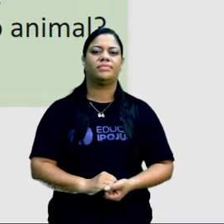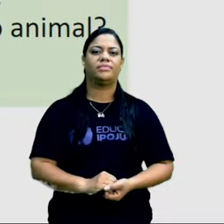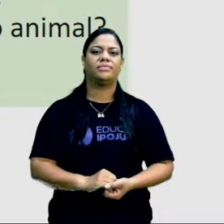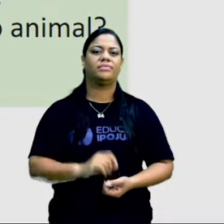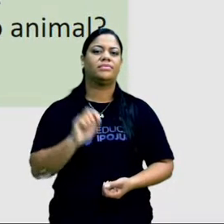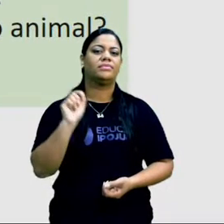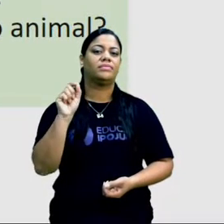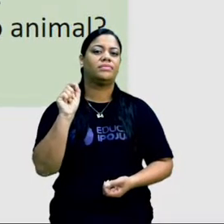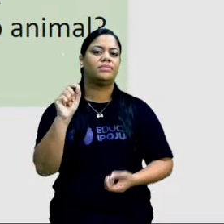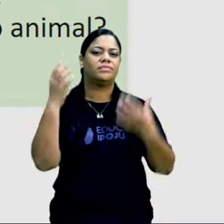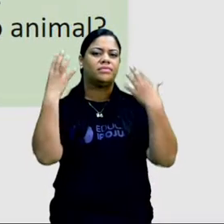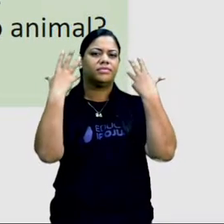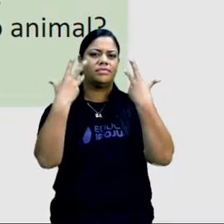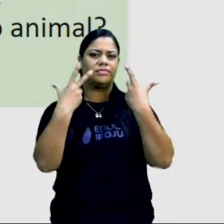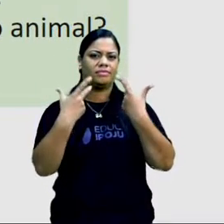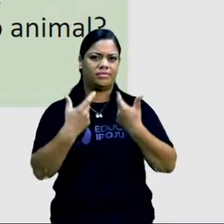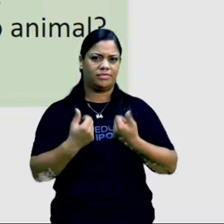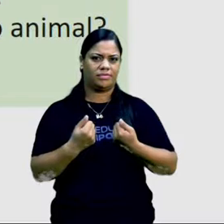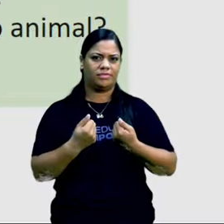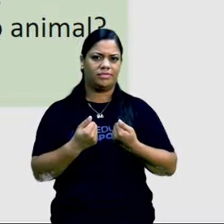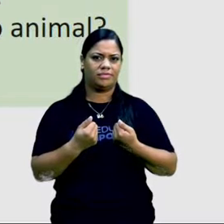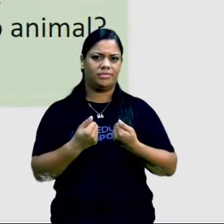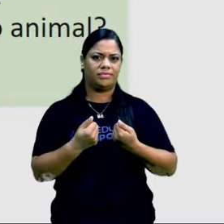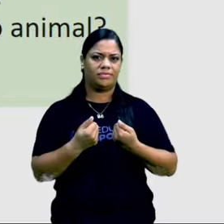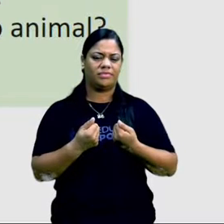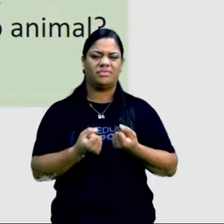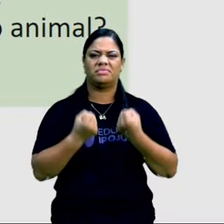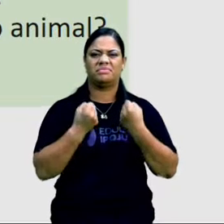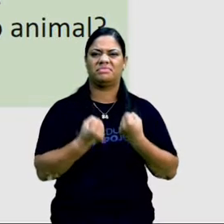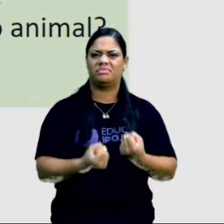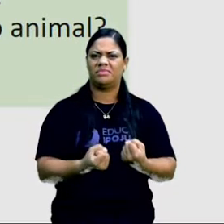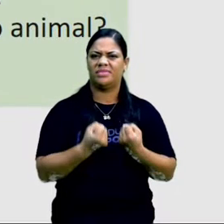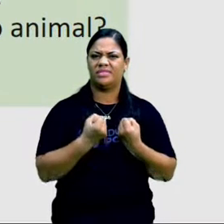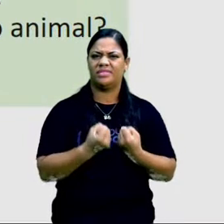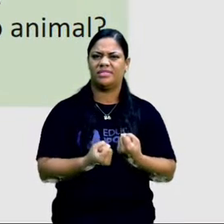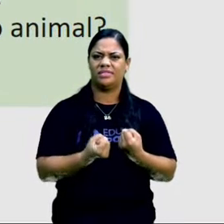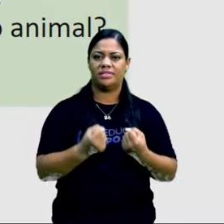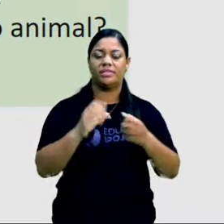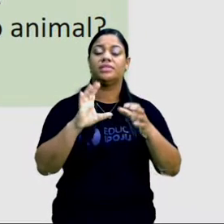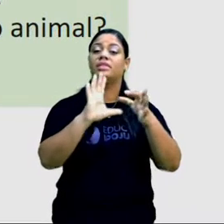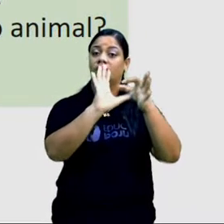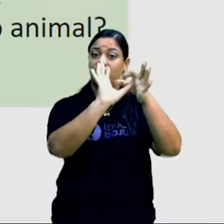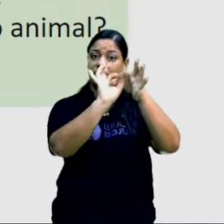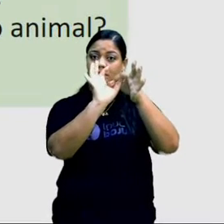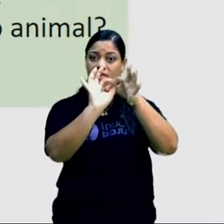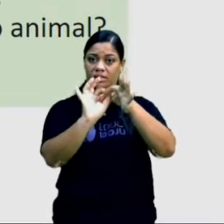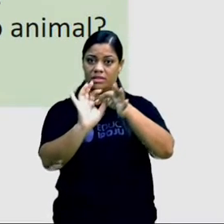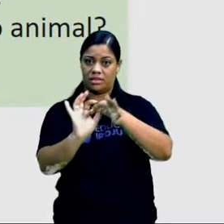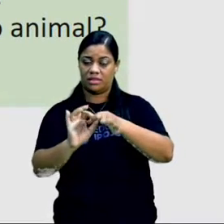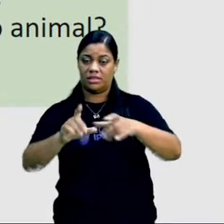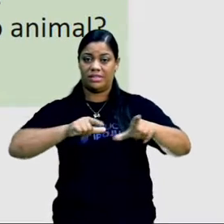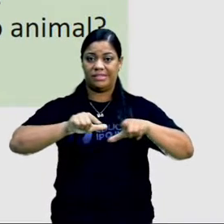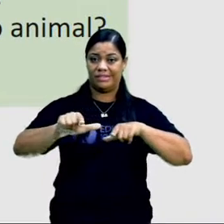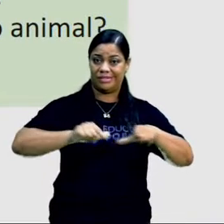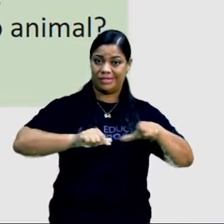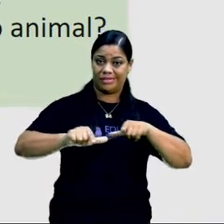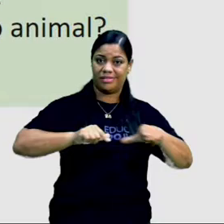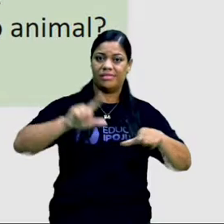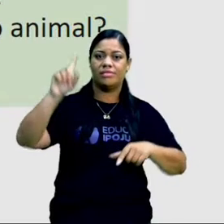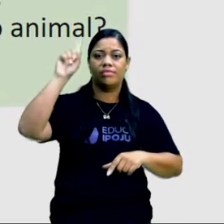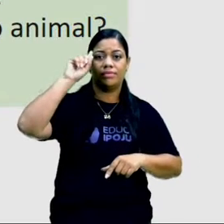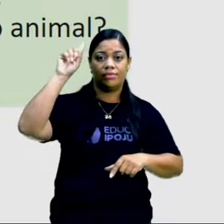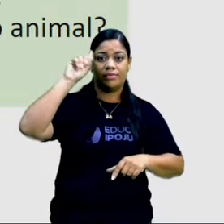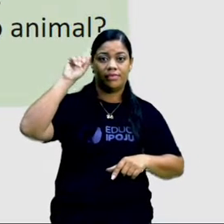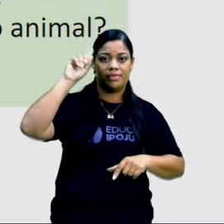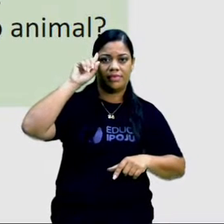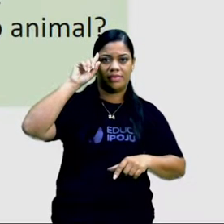O que o animal puxava? O que é que ele puxava? Ele era amarrado numa corrente. Trabalhava todo